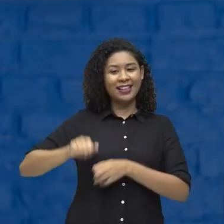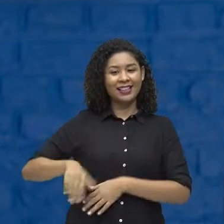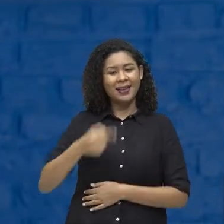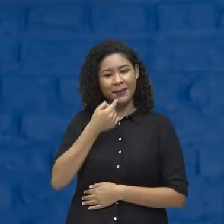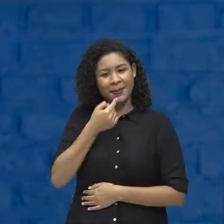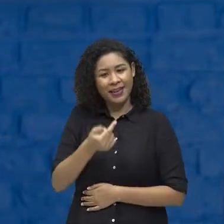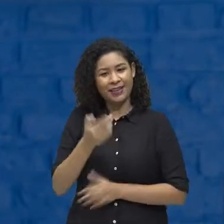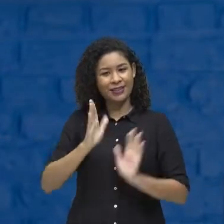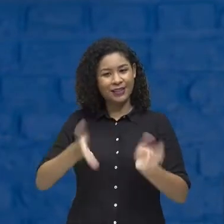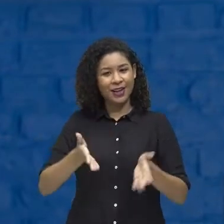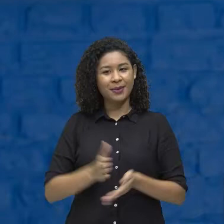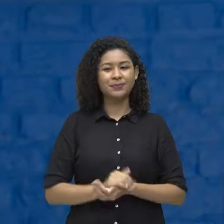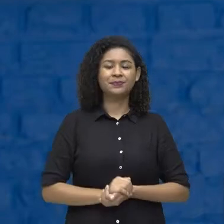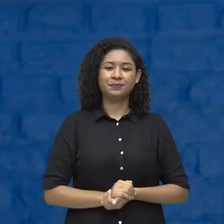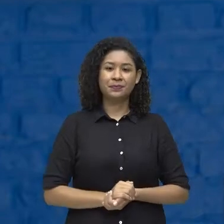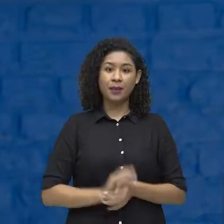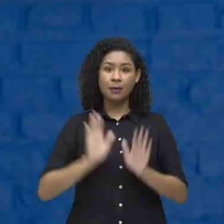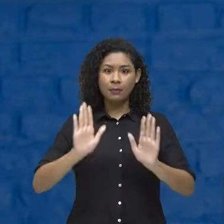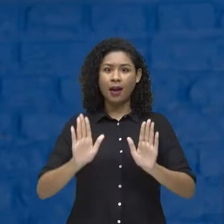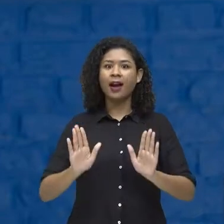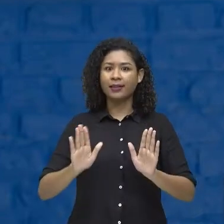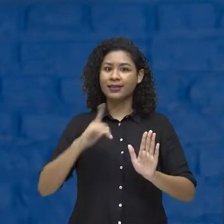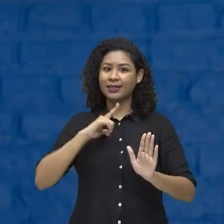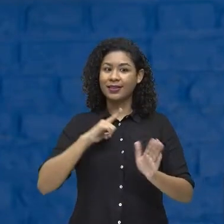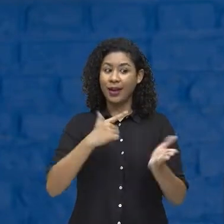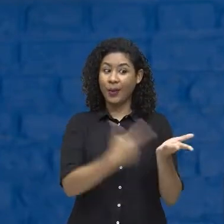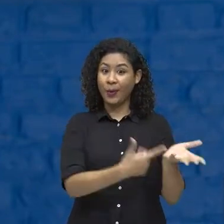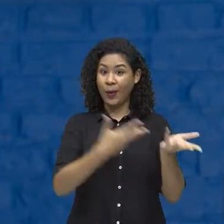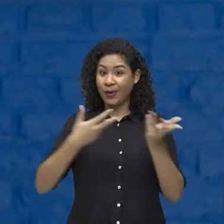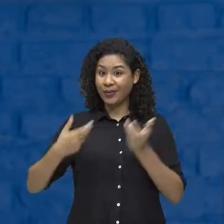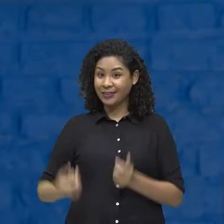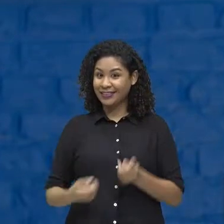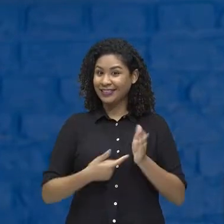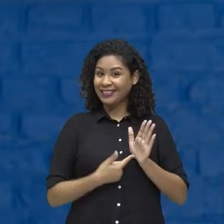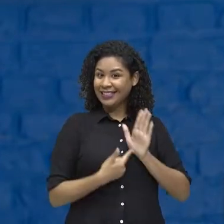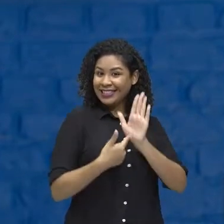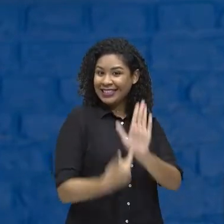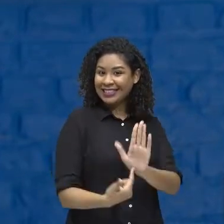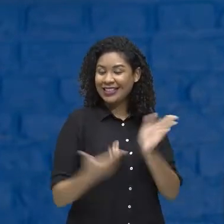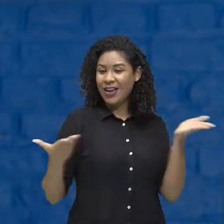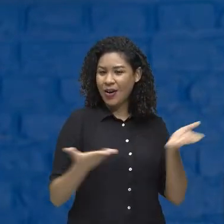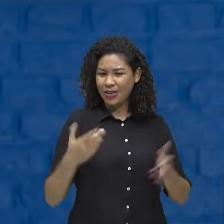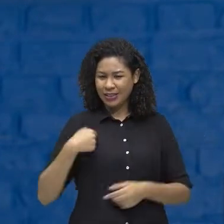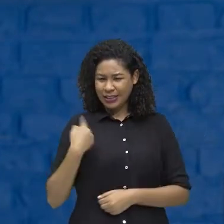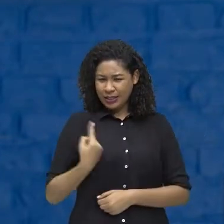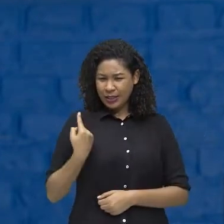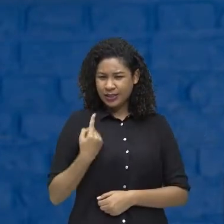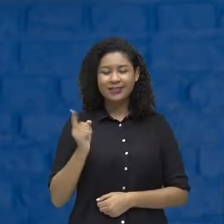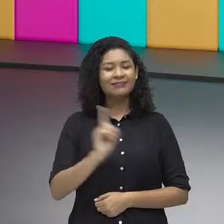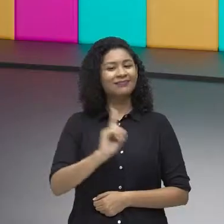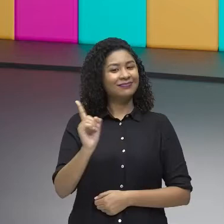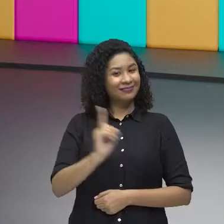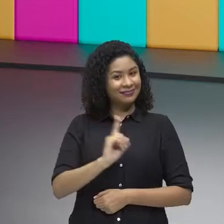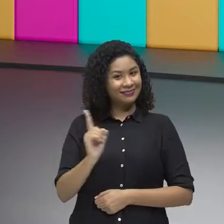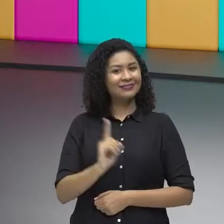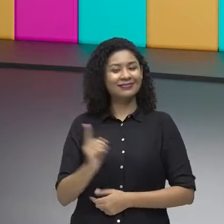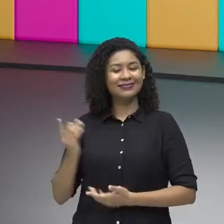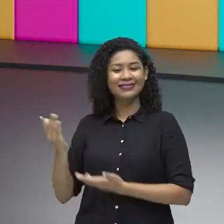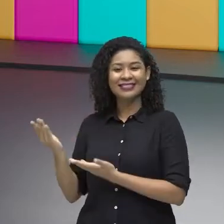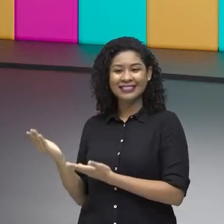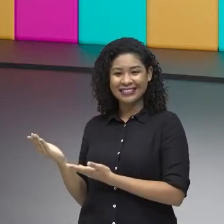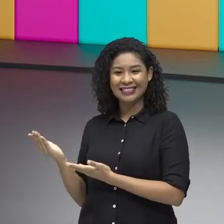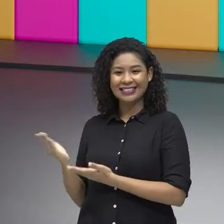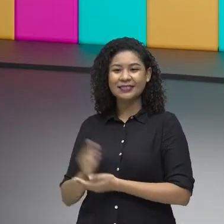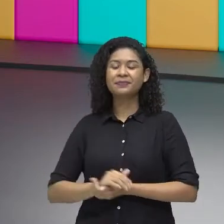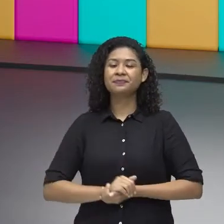eu vou apresentar para vocês o convidado especial, porque hoje eu não ficarei sozinha, viu? Então eu tenho um convidado especial conosco aqui no estúdio que